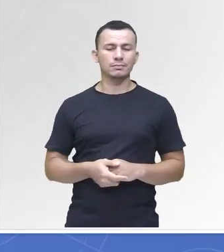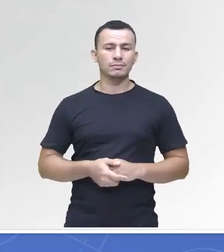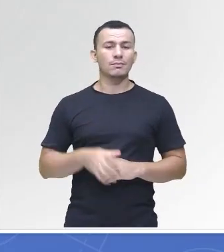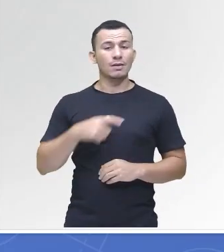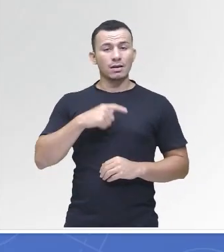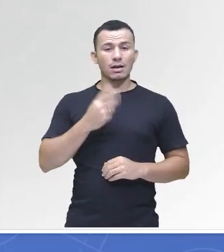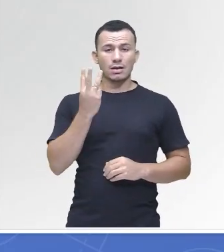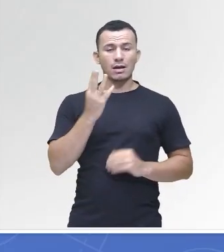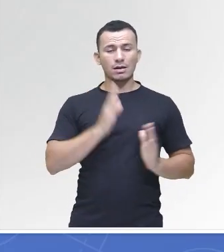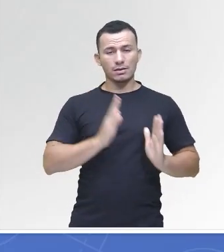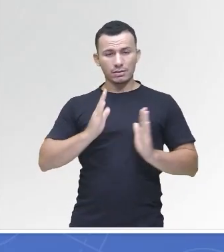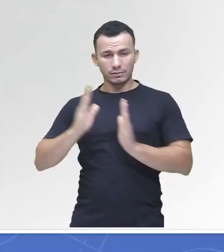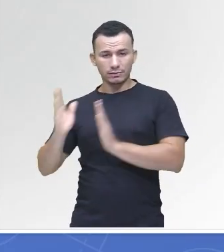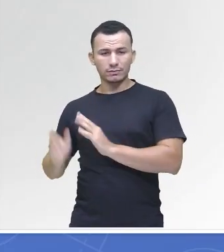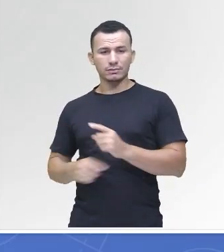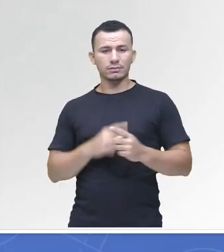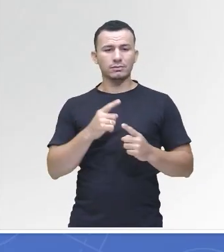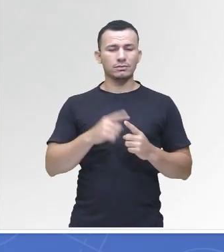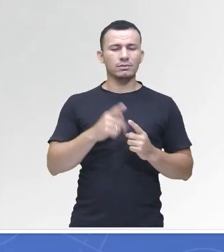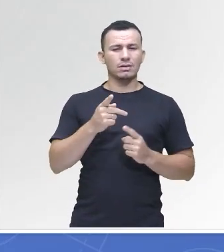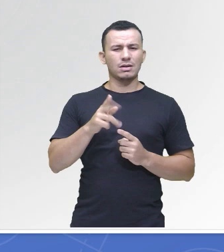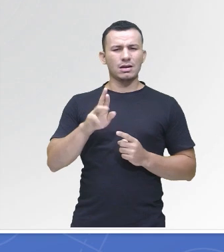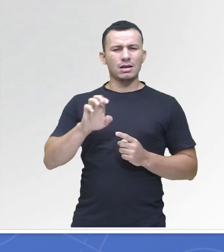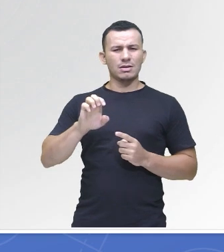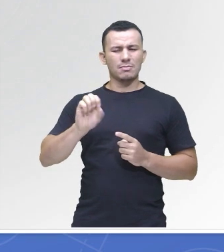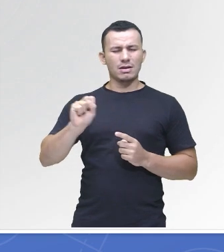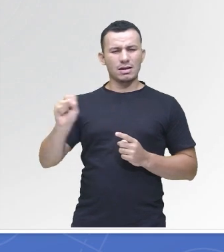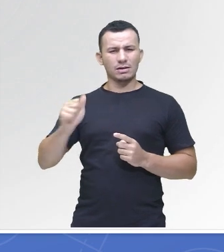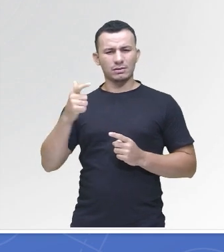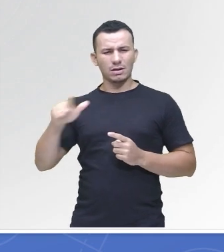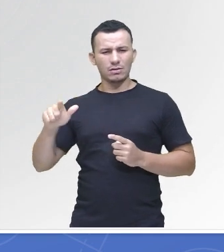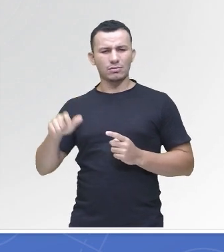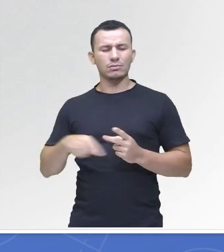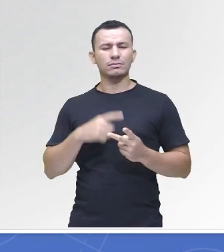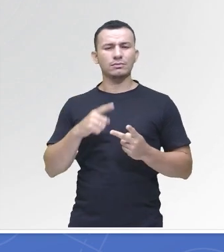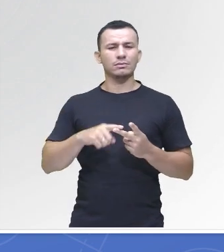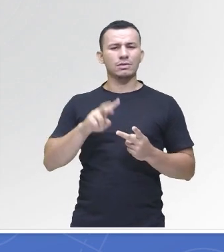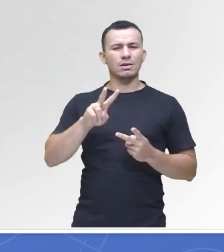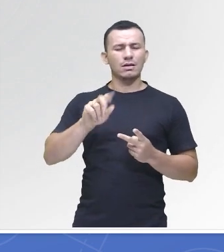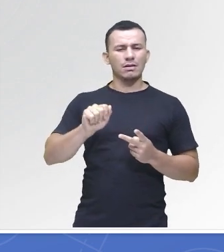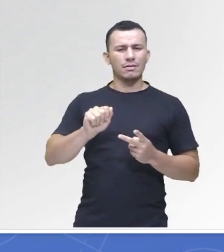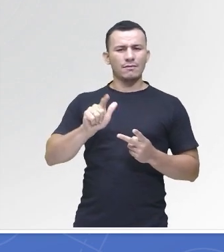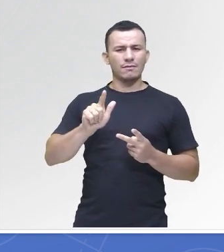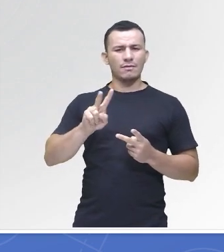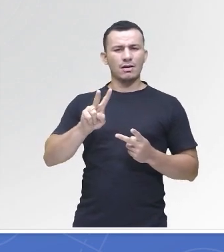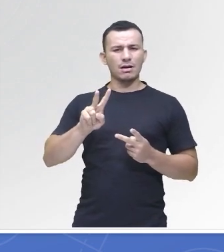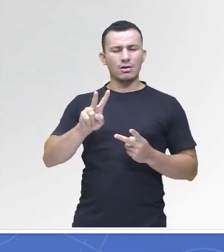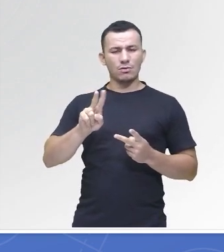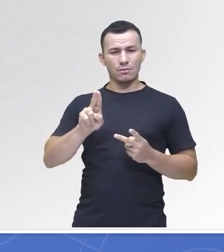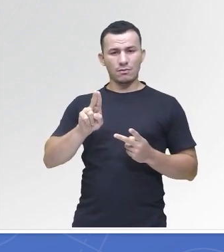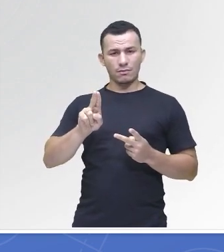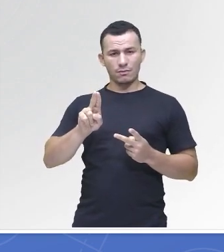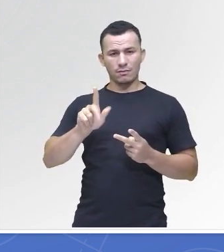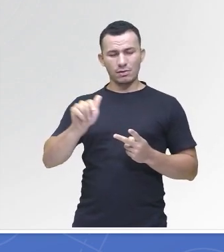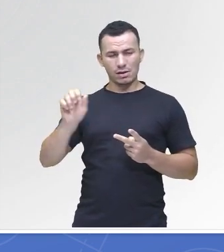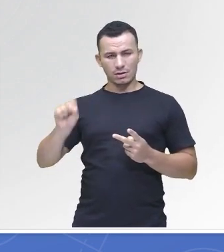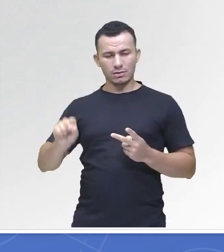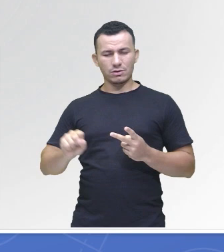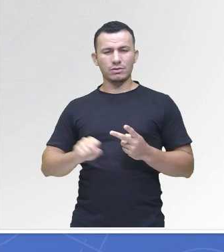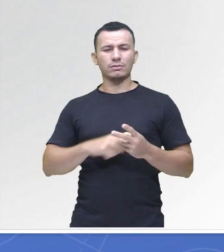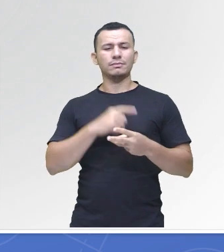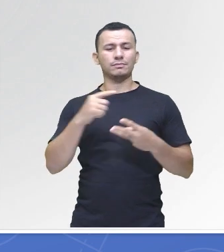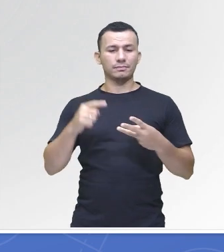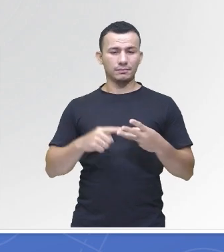3 fatores, que é a pressão residual, a presença de válvulas ou valvas que estão ali